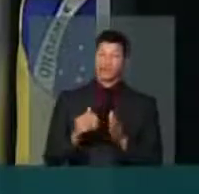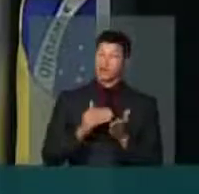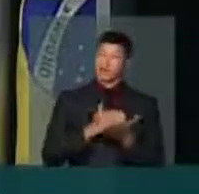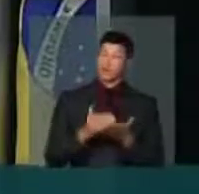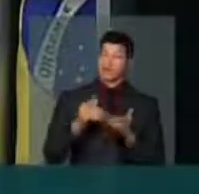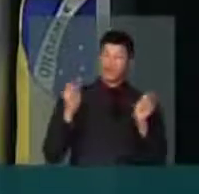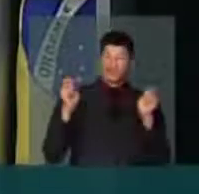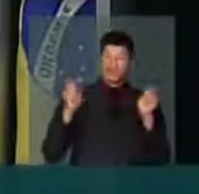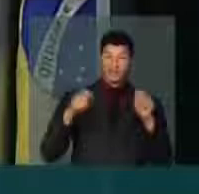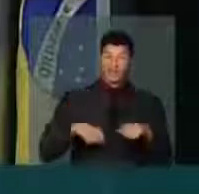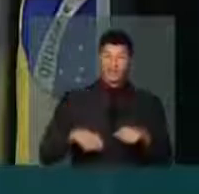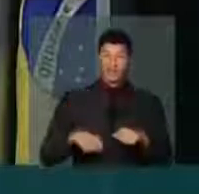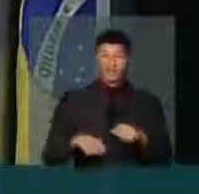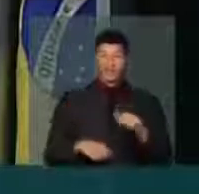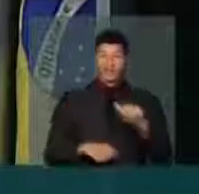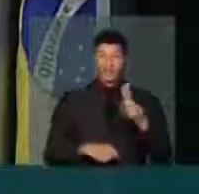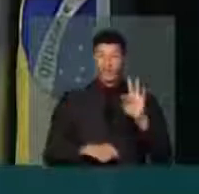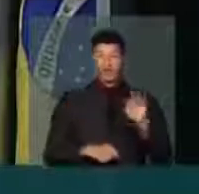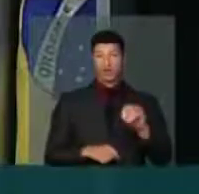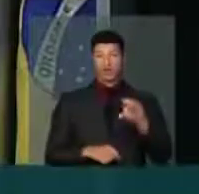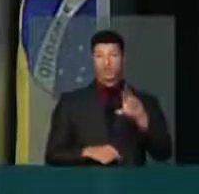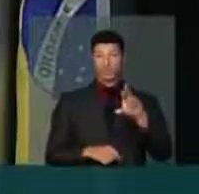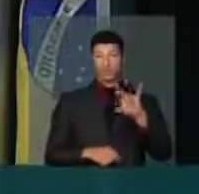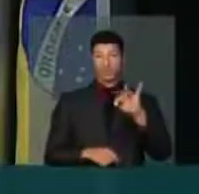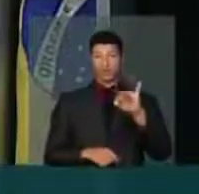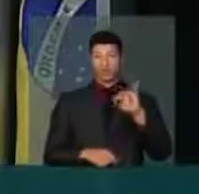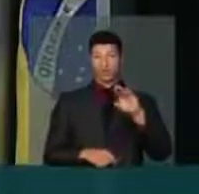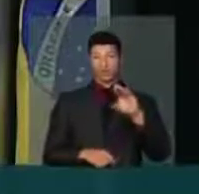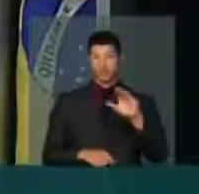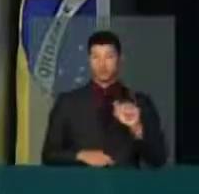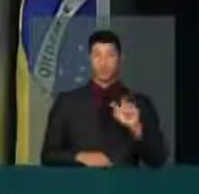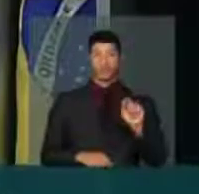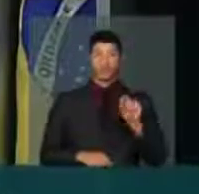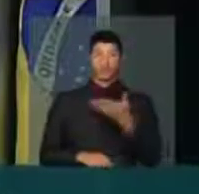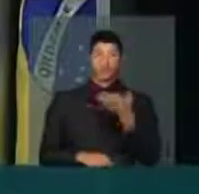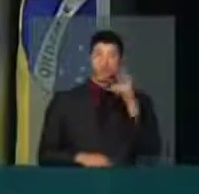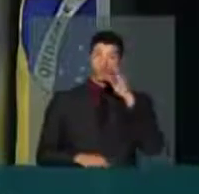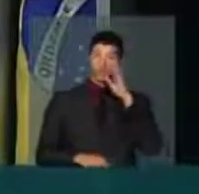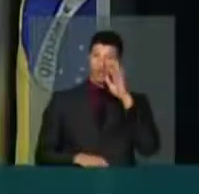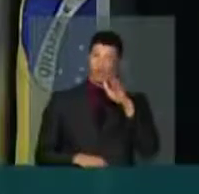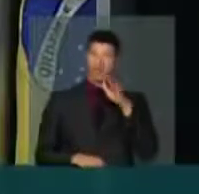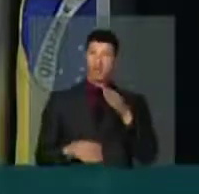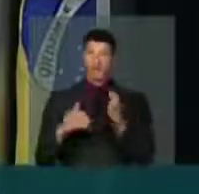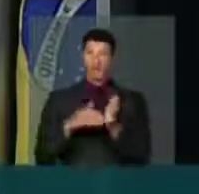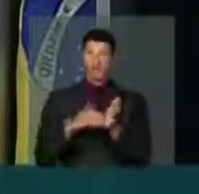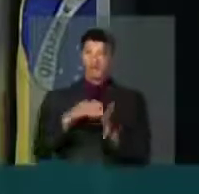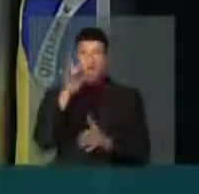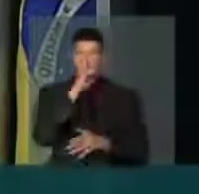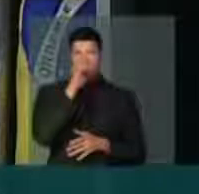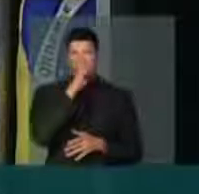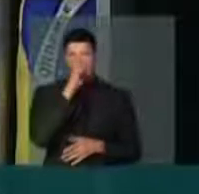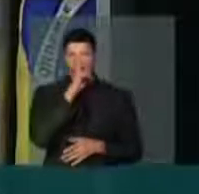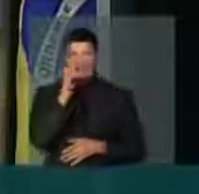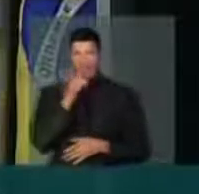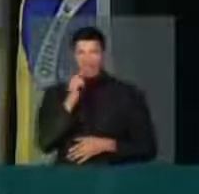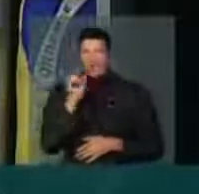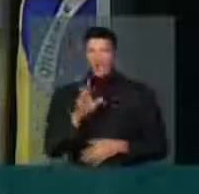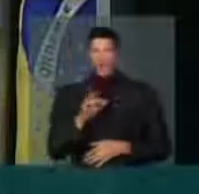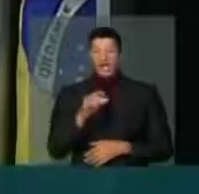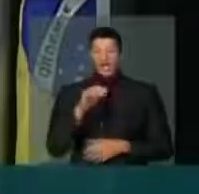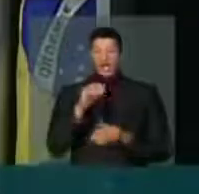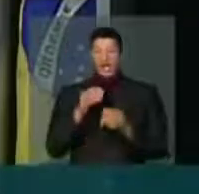indispensável capacidade da autocrítica. O que assistimos nesse último domingo não foi